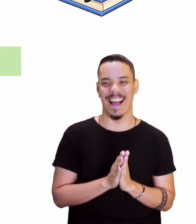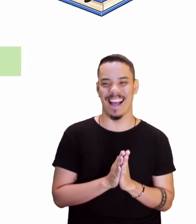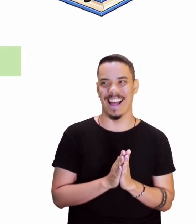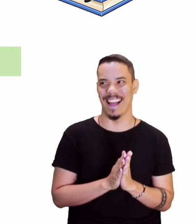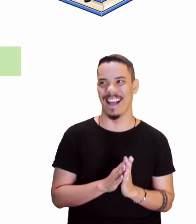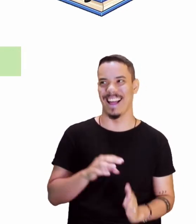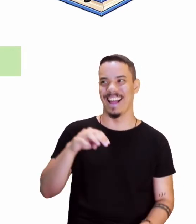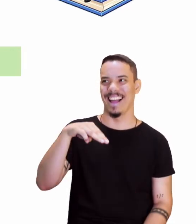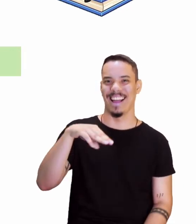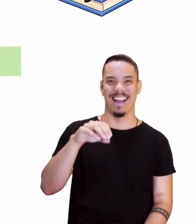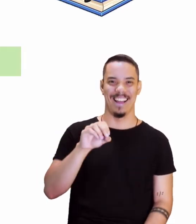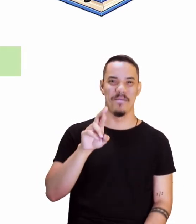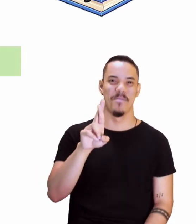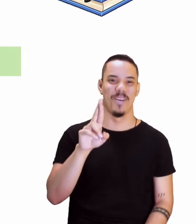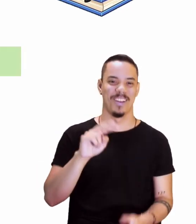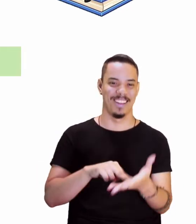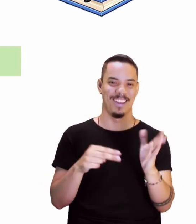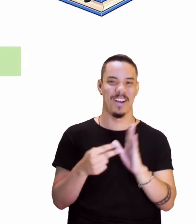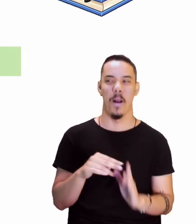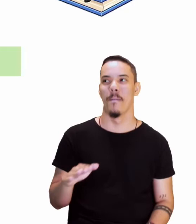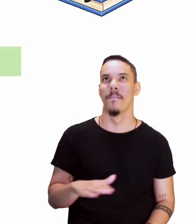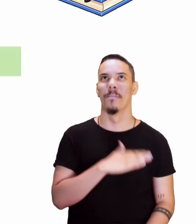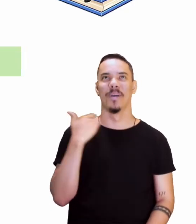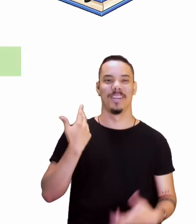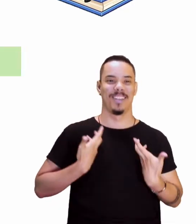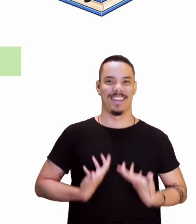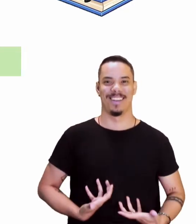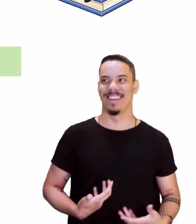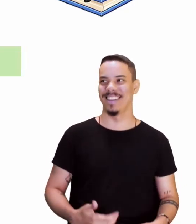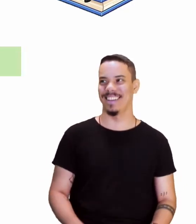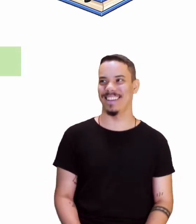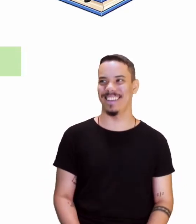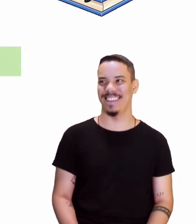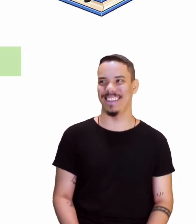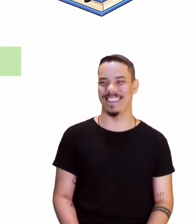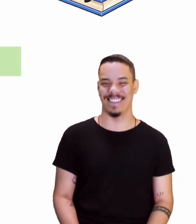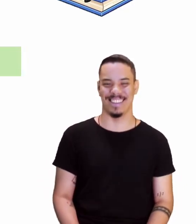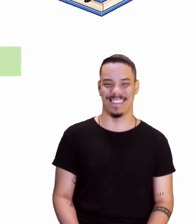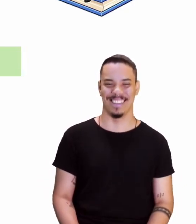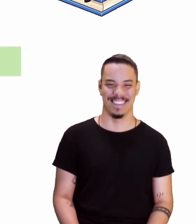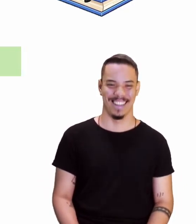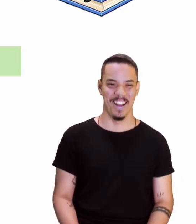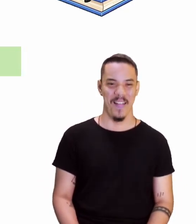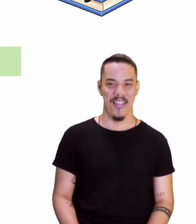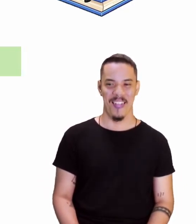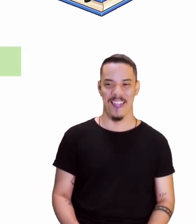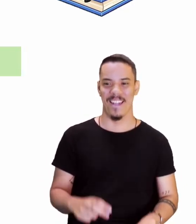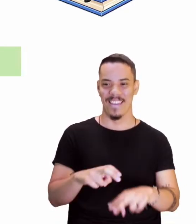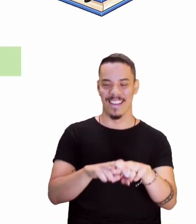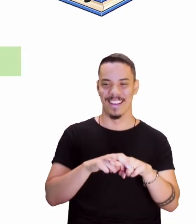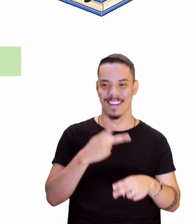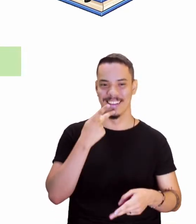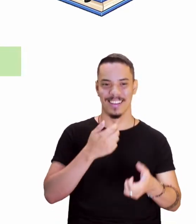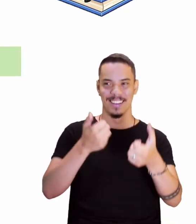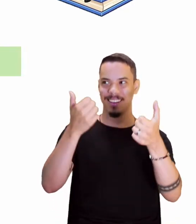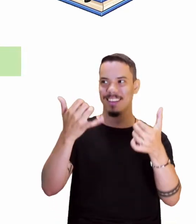cansada. Morar, habitar. Presta atenção, amadinho. Ele vai ser